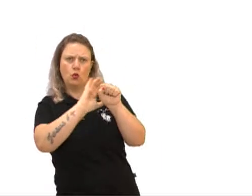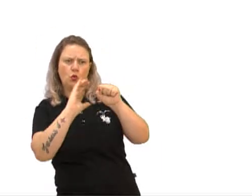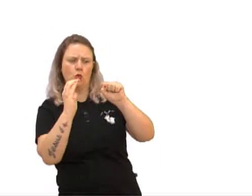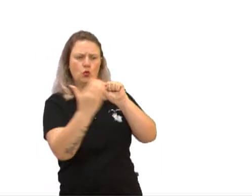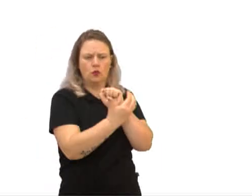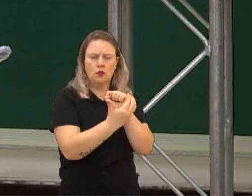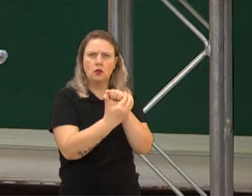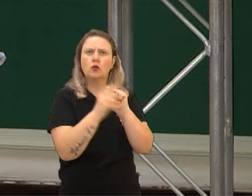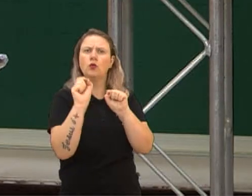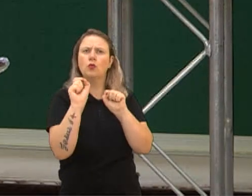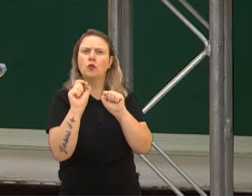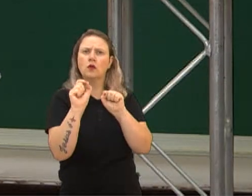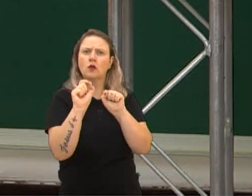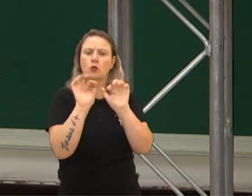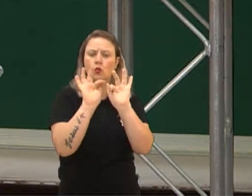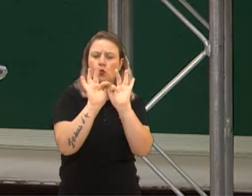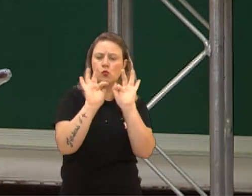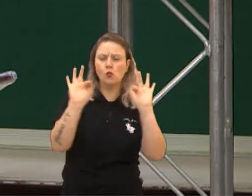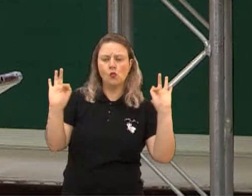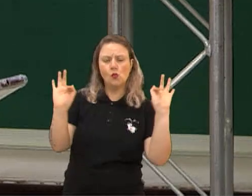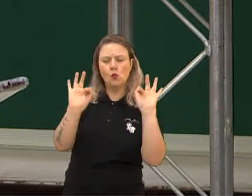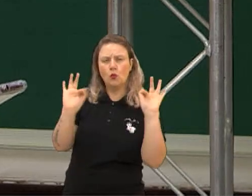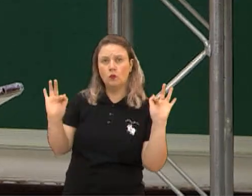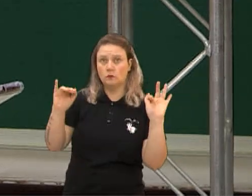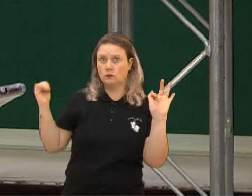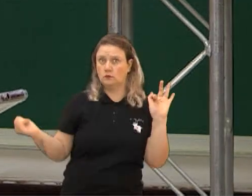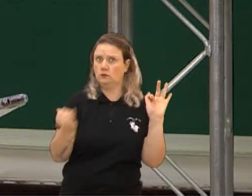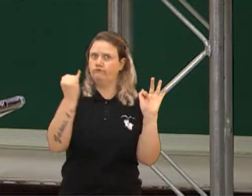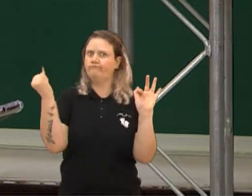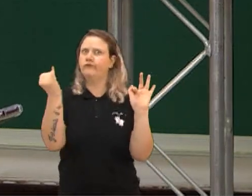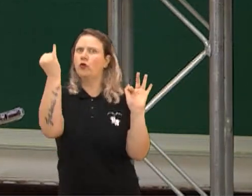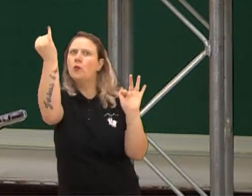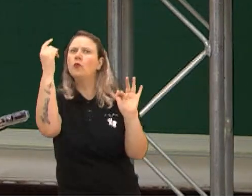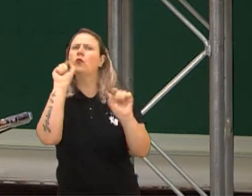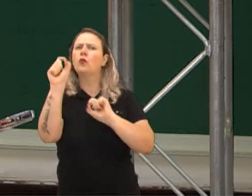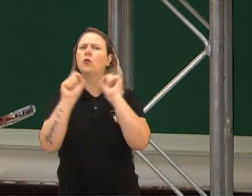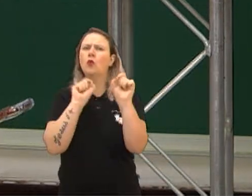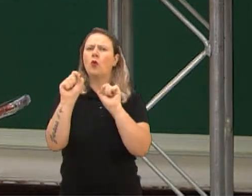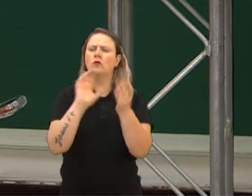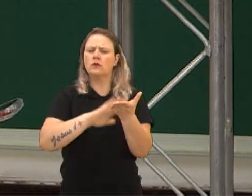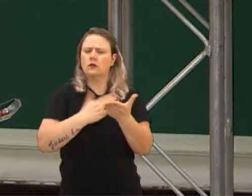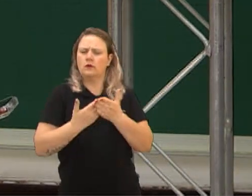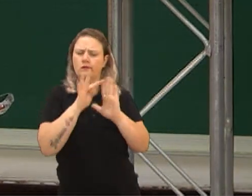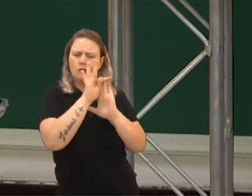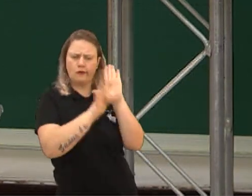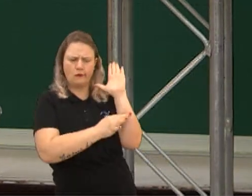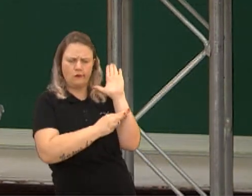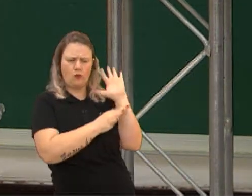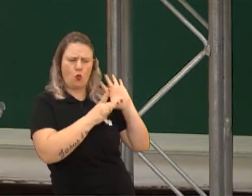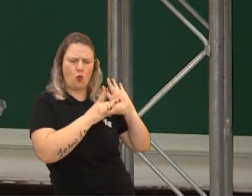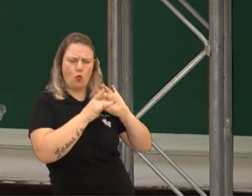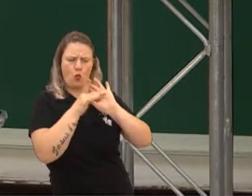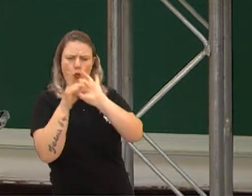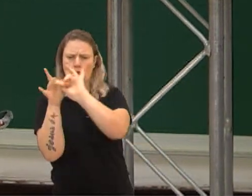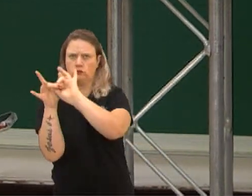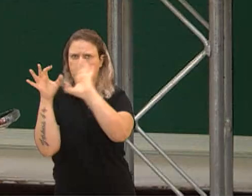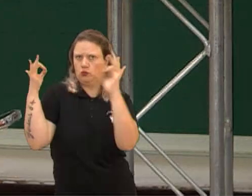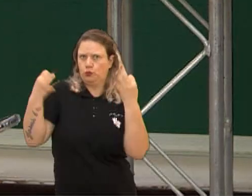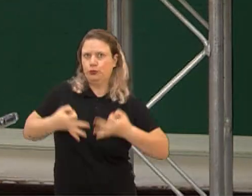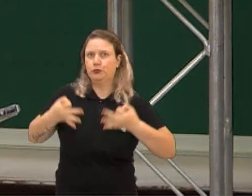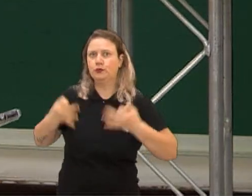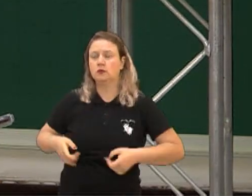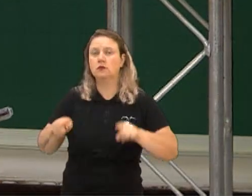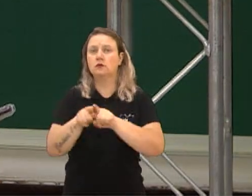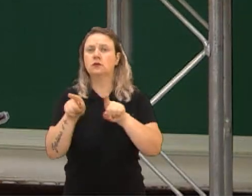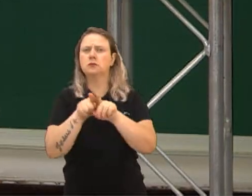o sujeito, quem é o sujeito da oração, é importantíssimo para você interpretar o texto com coerência, né? Então,